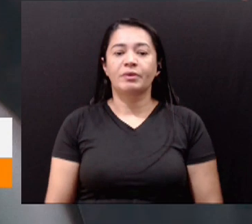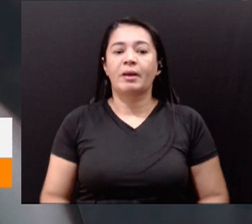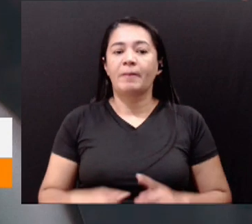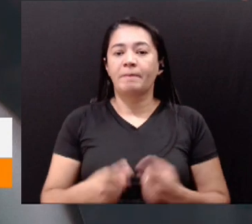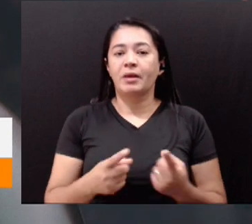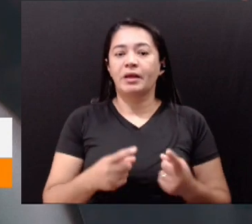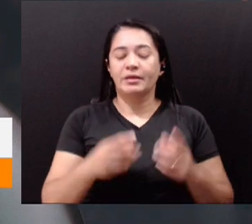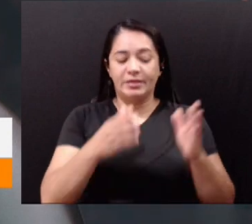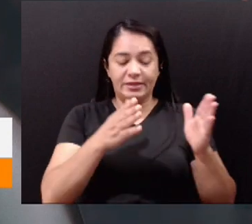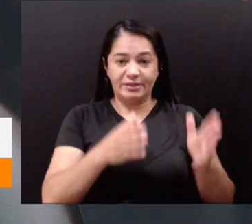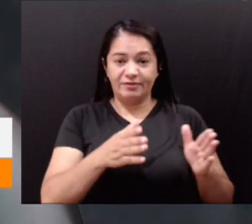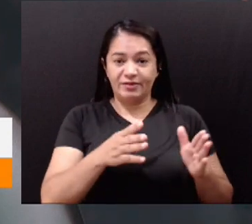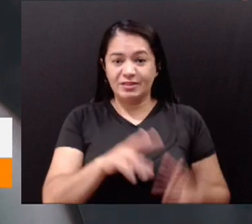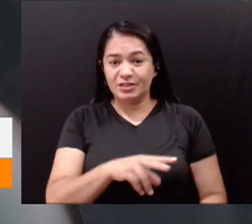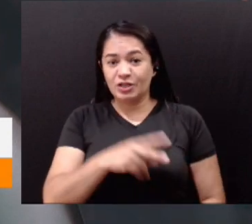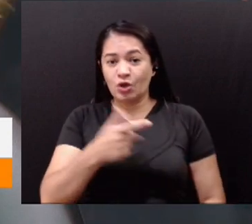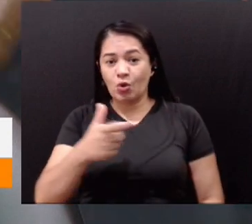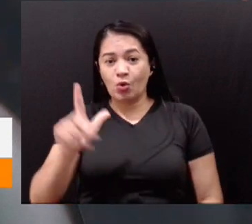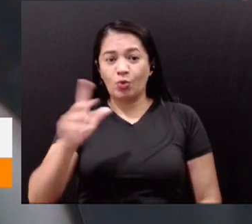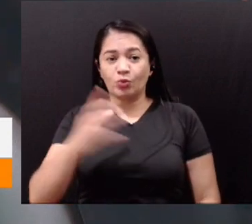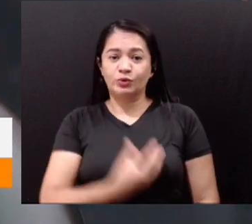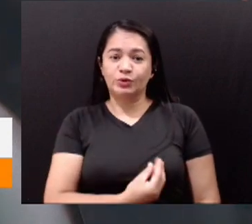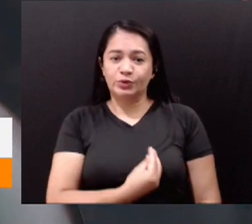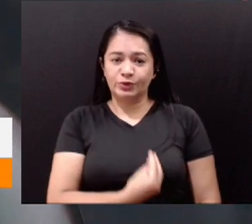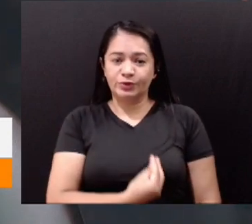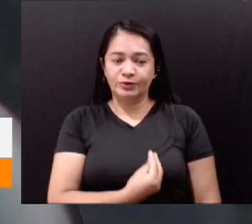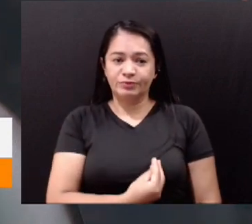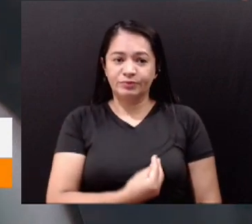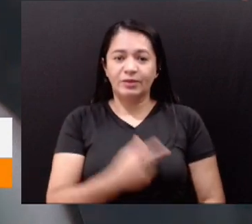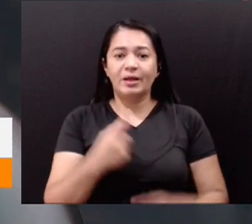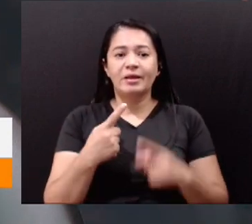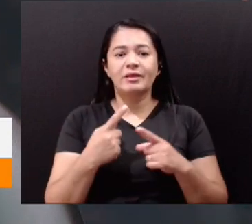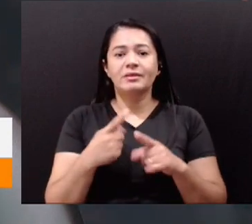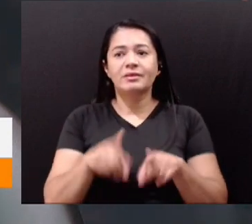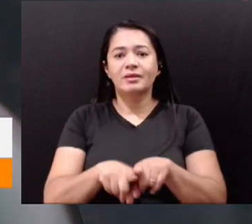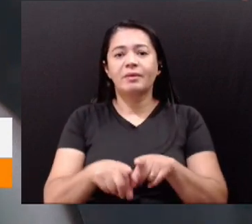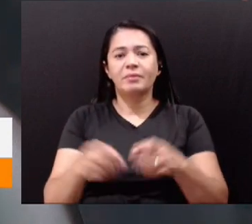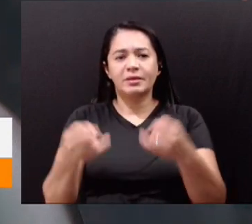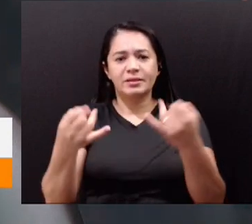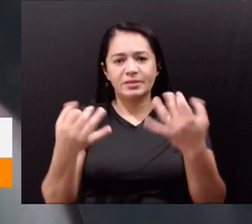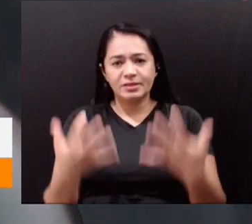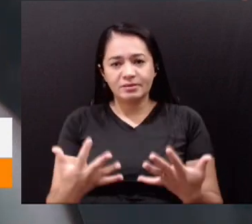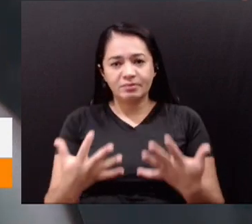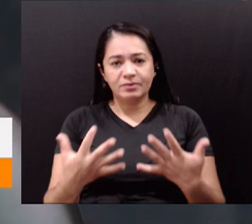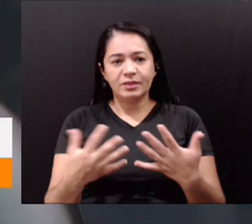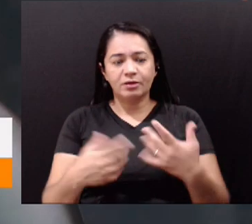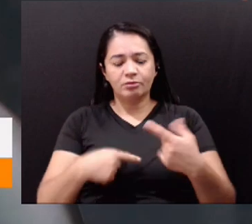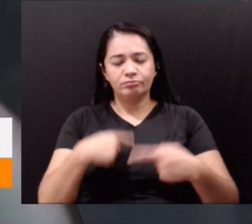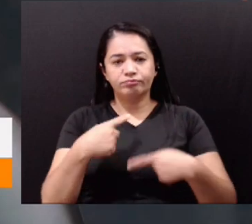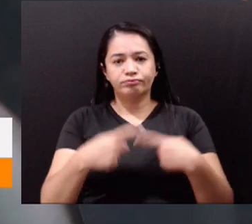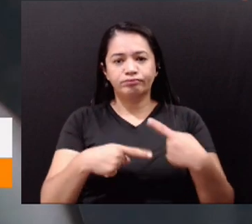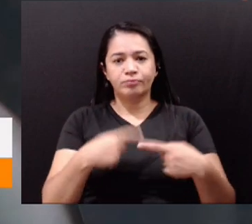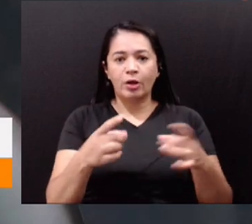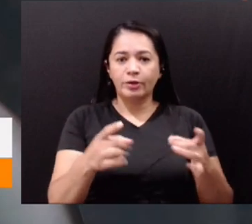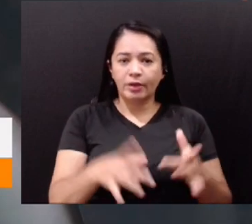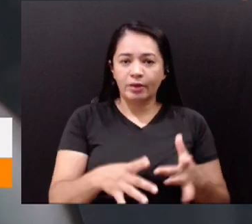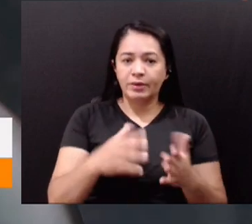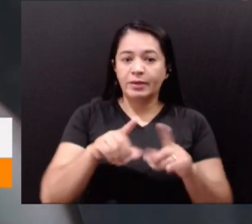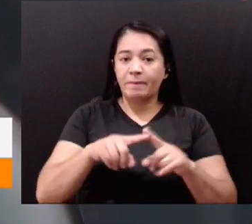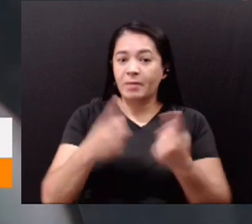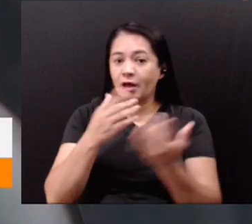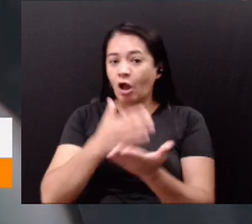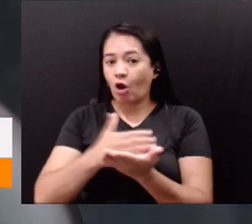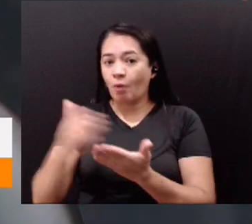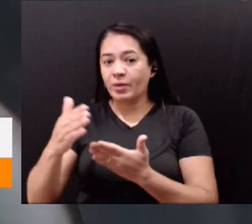também, nos remete ao fim, então, de um ciclo para iniciar outro. Quando a gente pensa no final de um ciclo, a gente